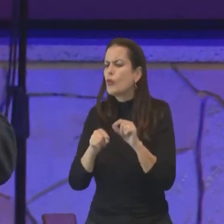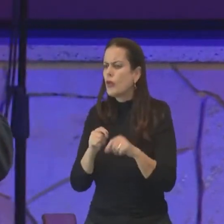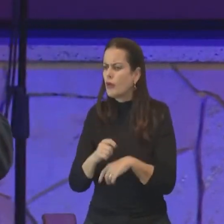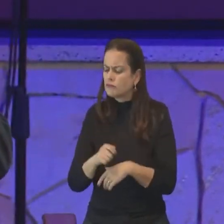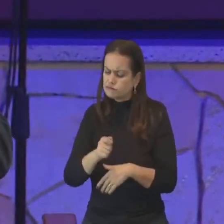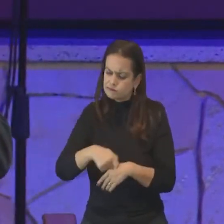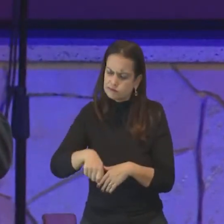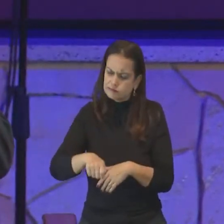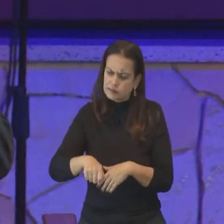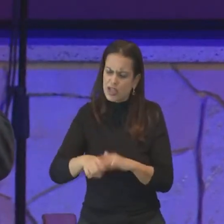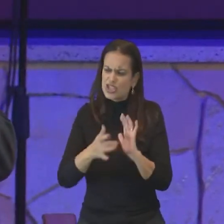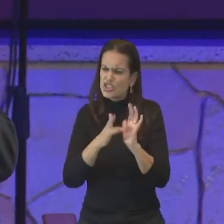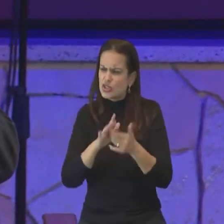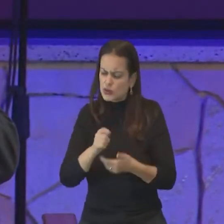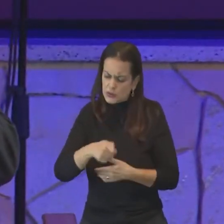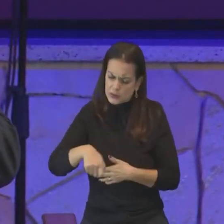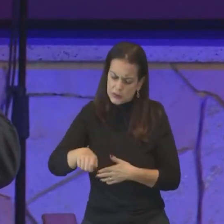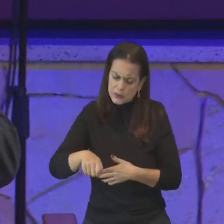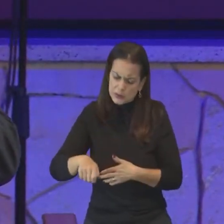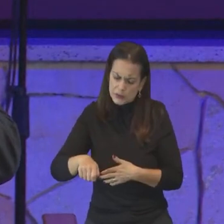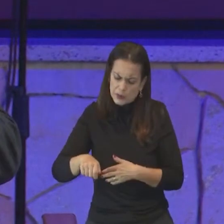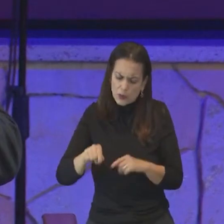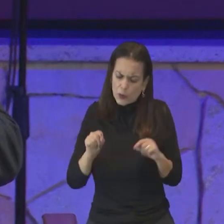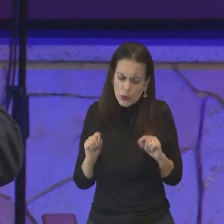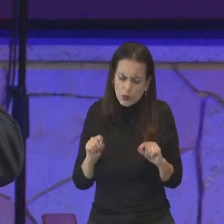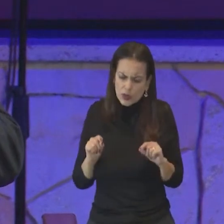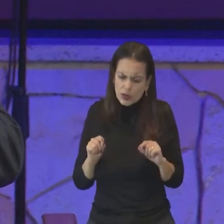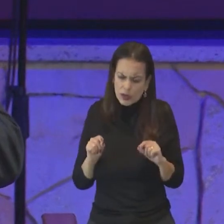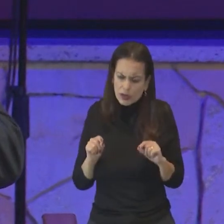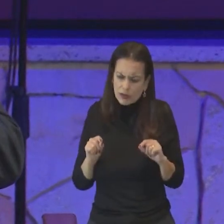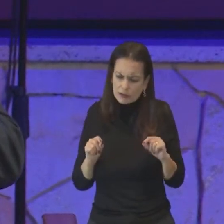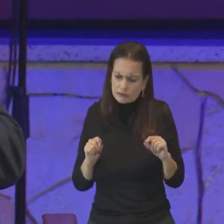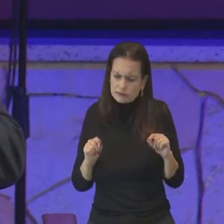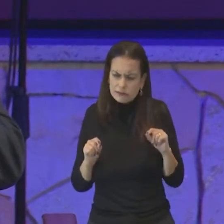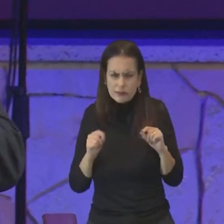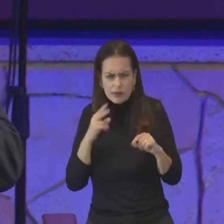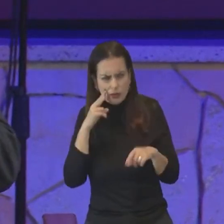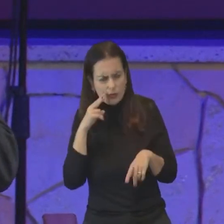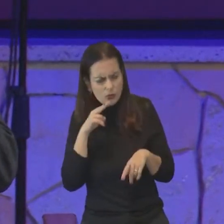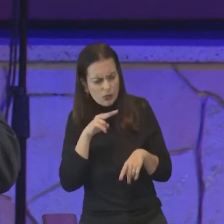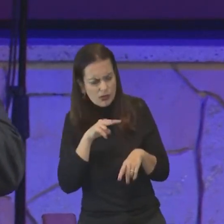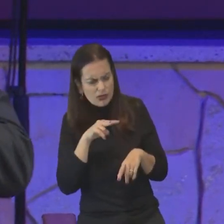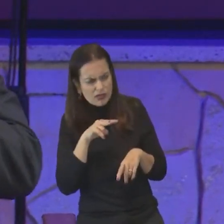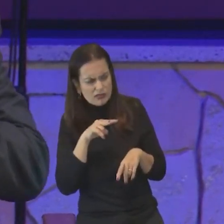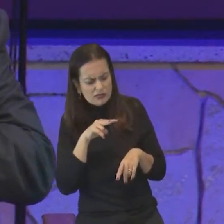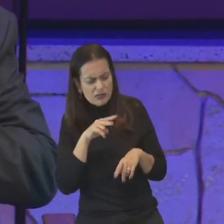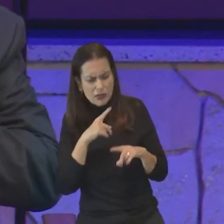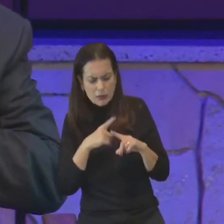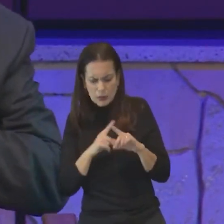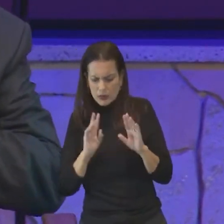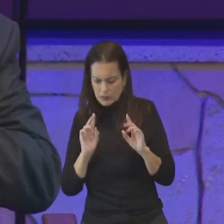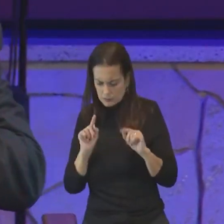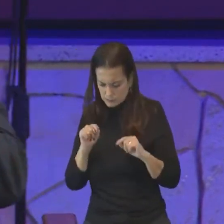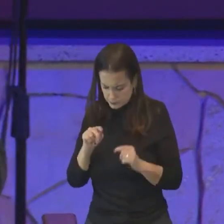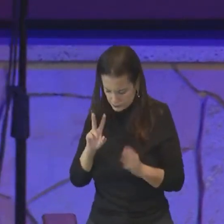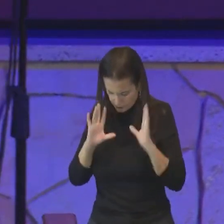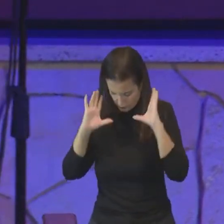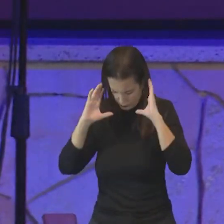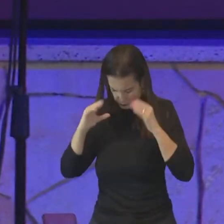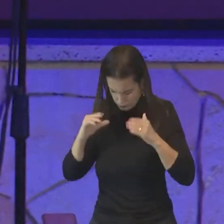que Jesus estava escrevendo ali, olhando para aqueles homens? Não estava, porque ele estava com a cabeça